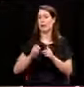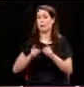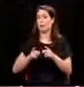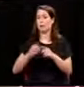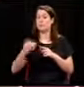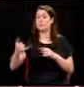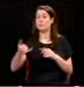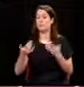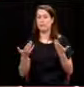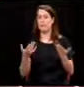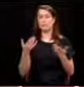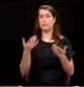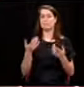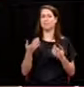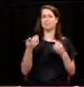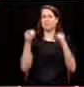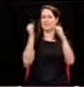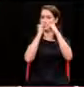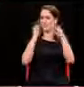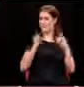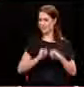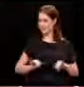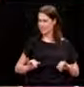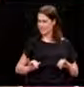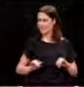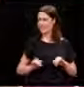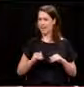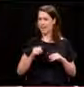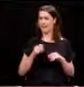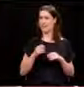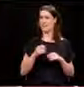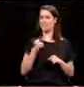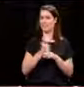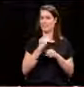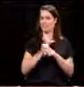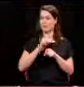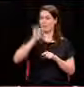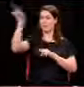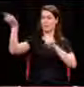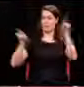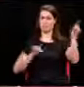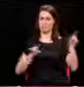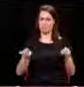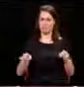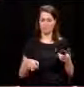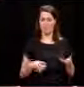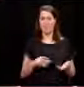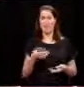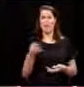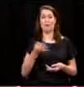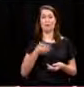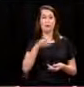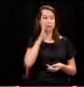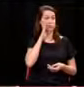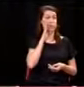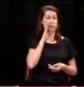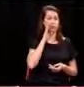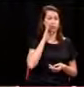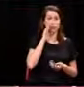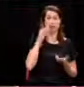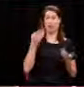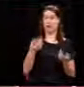em internacionalizar o serviço, porque sabemos que é um serviço realmente que é necessário. Temos visto outras coisas lá fora, nomeadamente